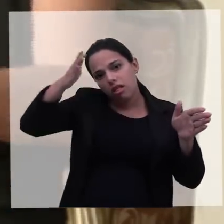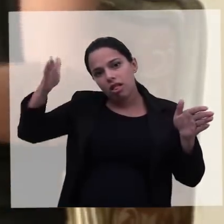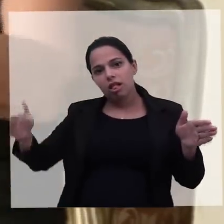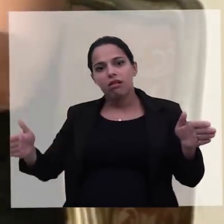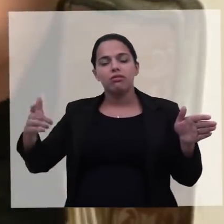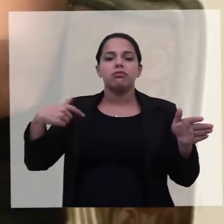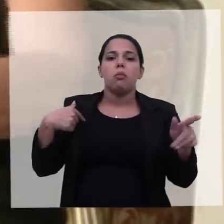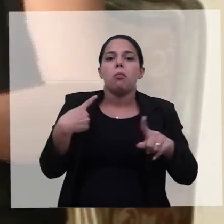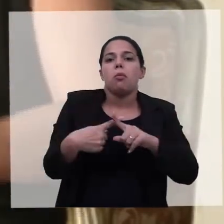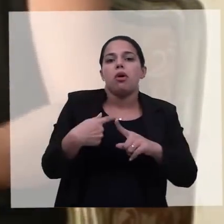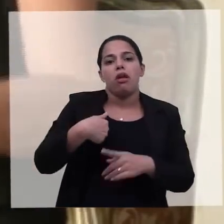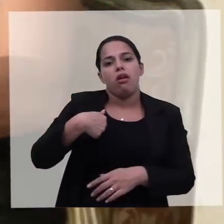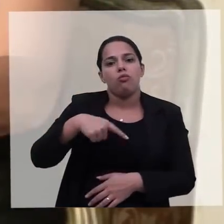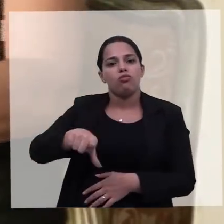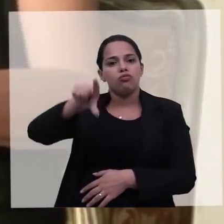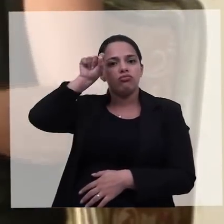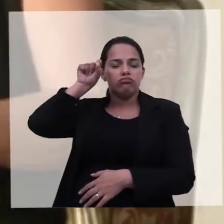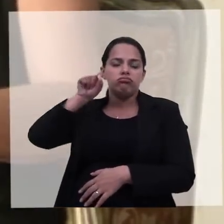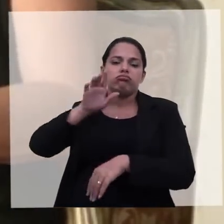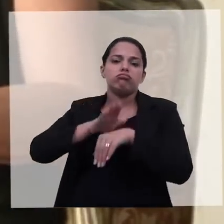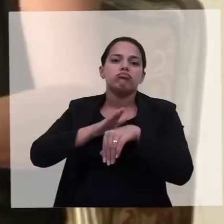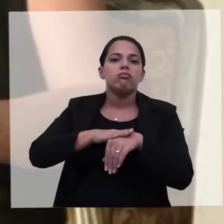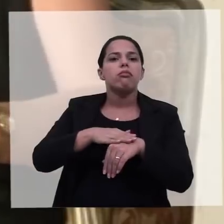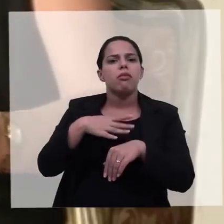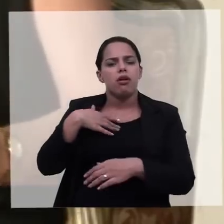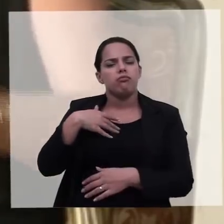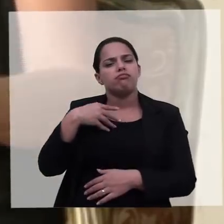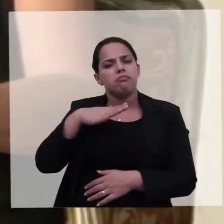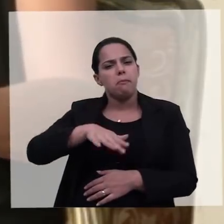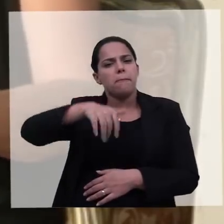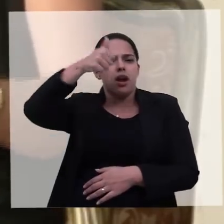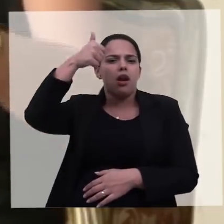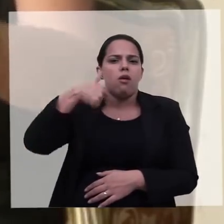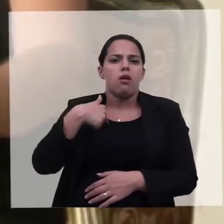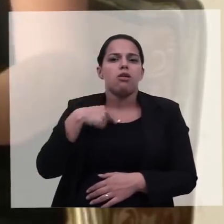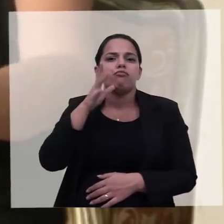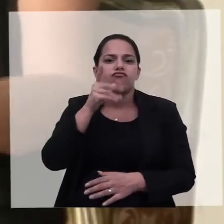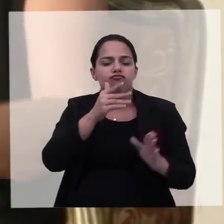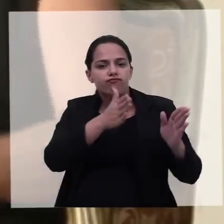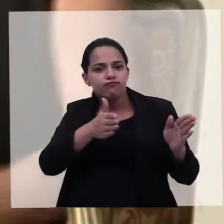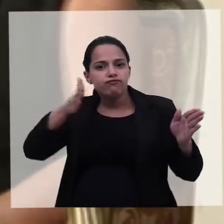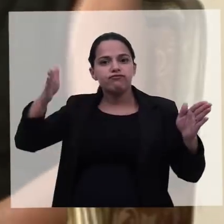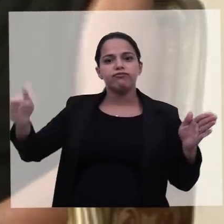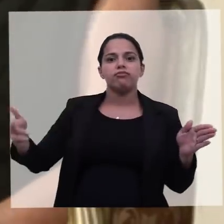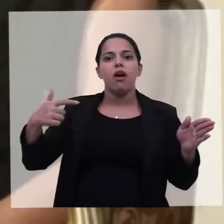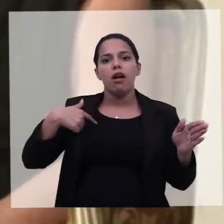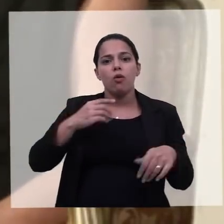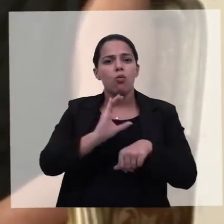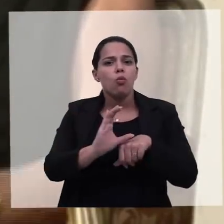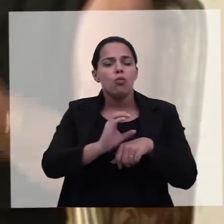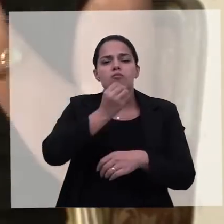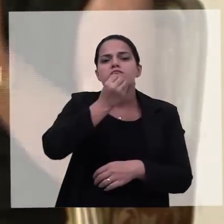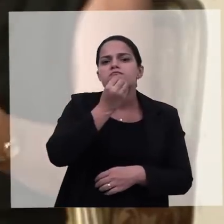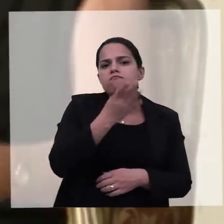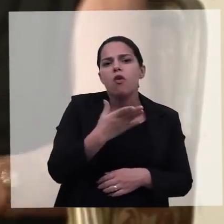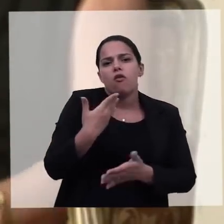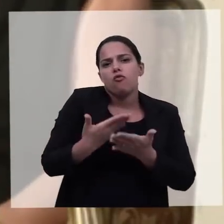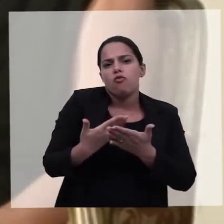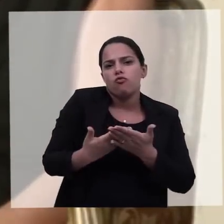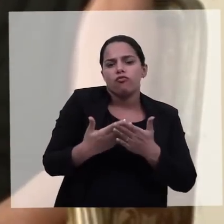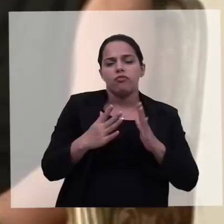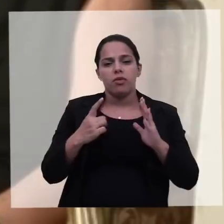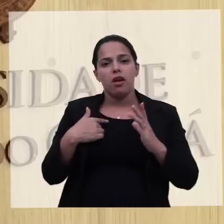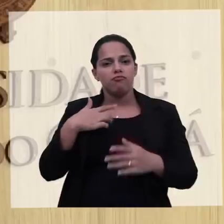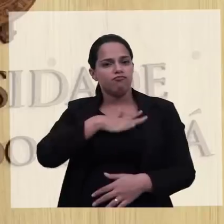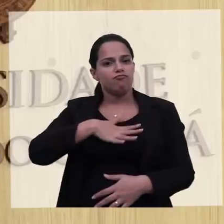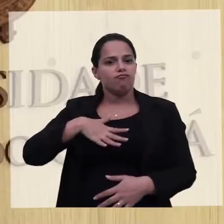trabalho e depois por opção própria, eu achei que era melhor demorar um pouco mais e ter um curso bem feito, eu estar satisfeita